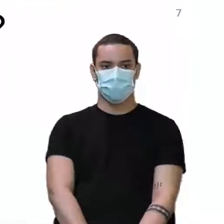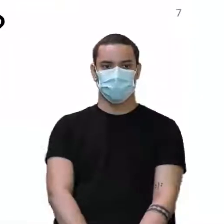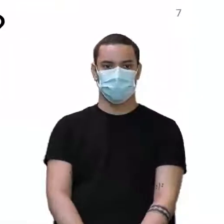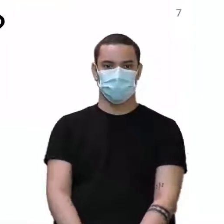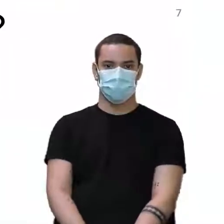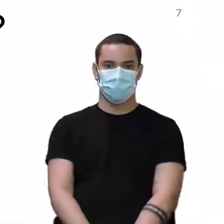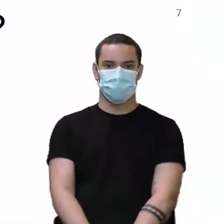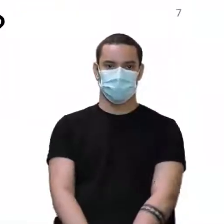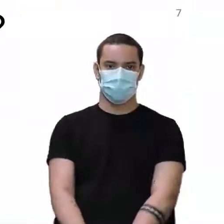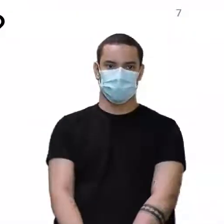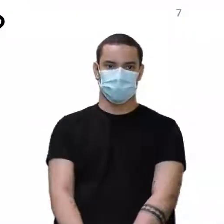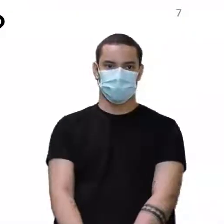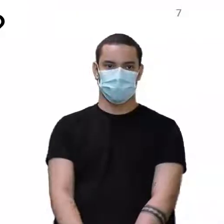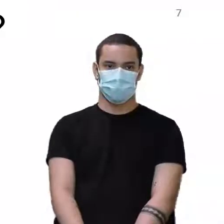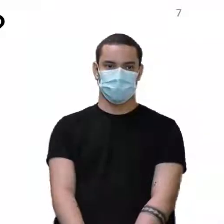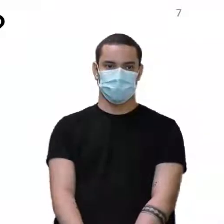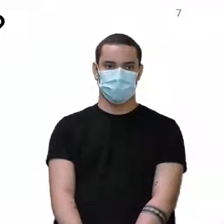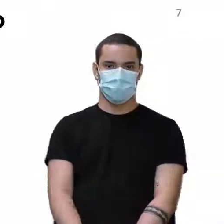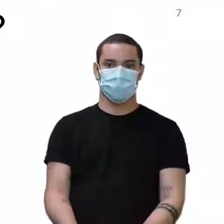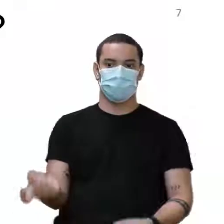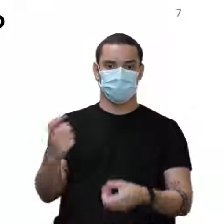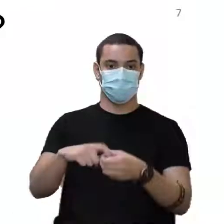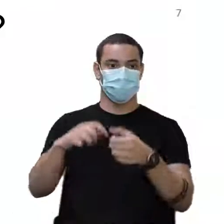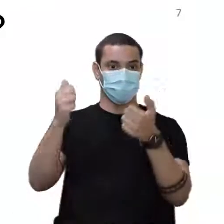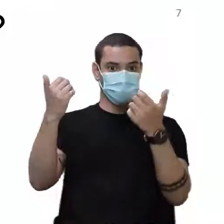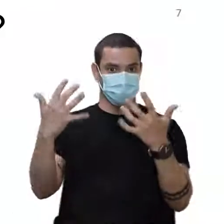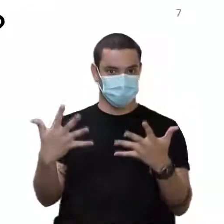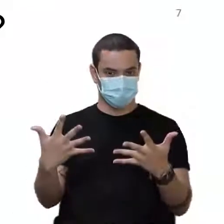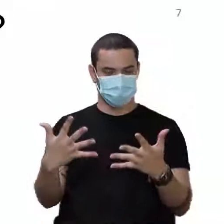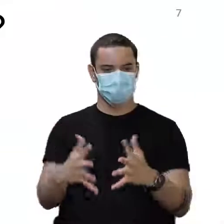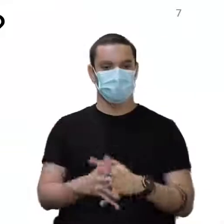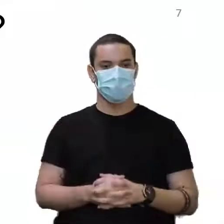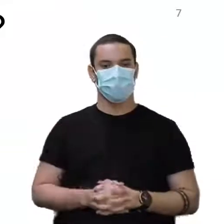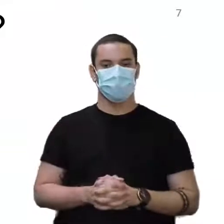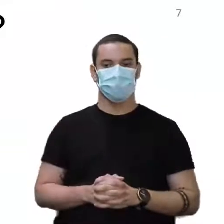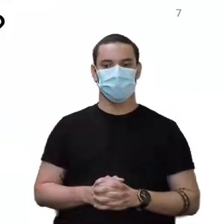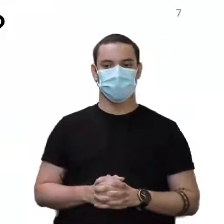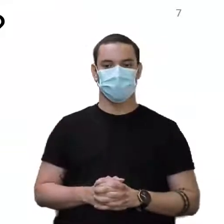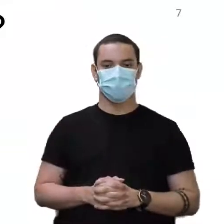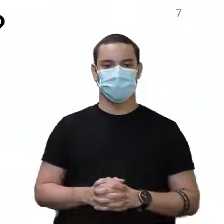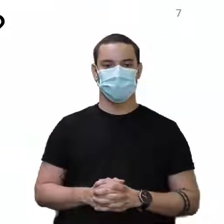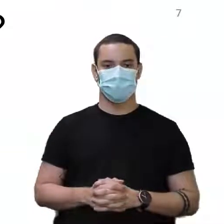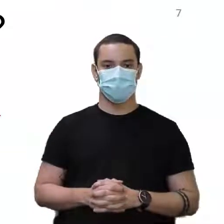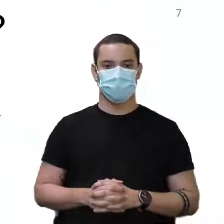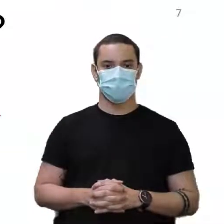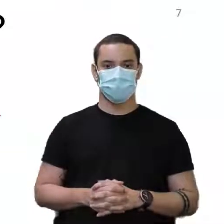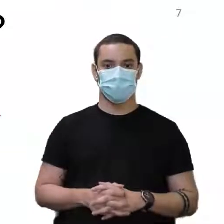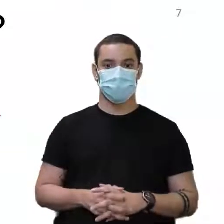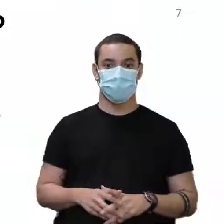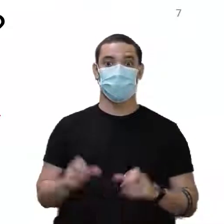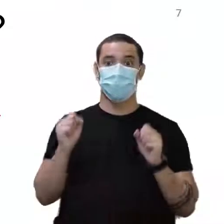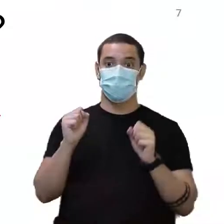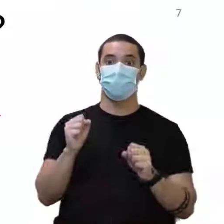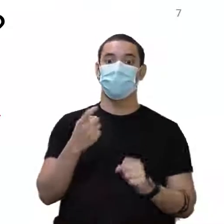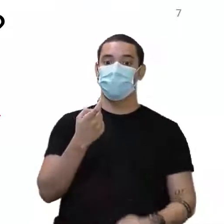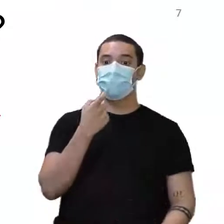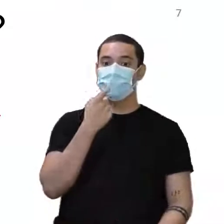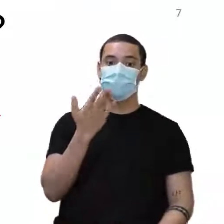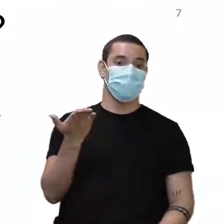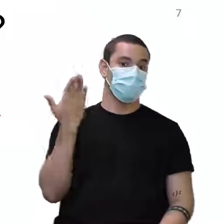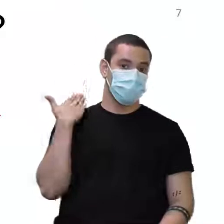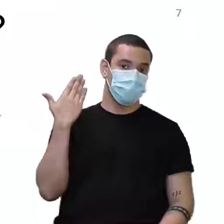Eu paguei aqui, agora vamos voltar para a explicação, que é o seguinte, she's been in Ireland. Aí eu posso falar desde segunda, since